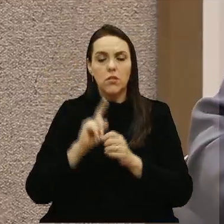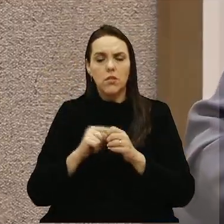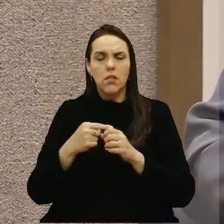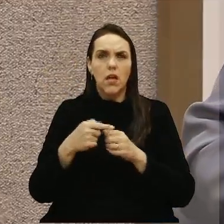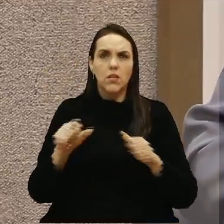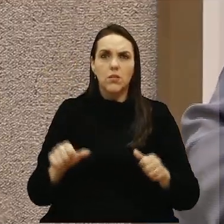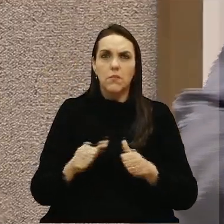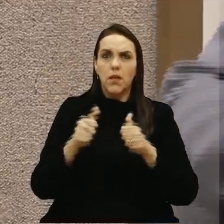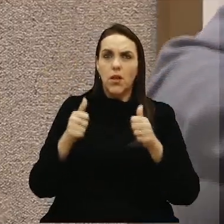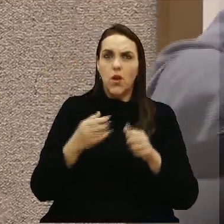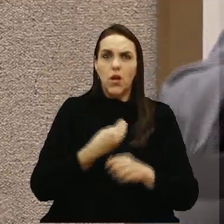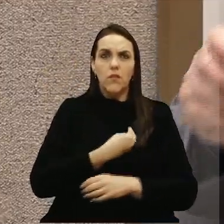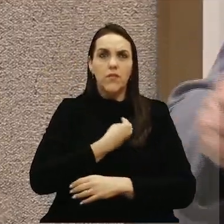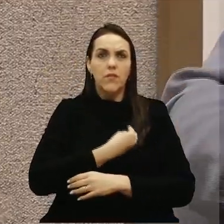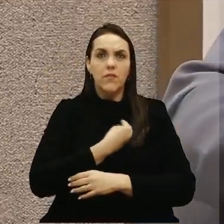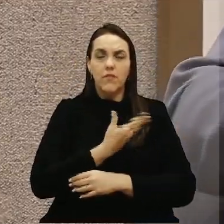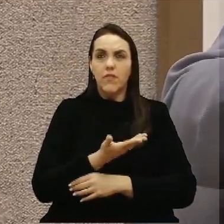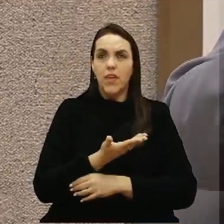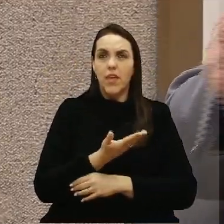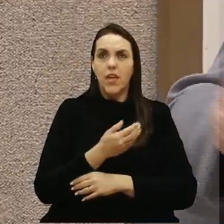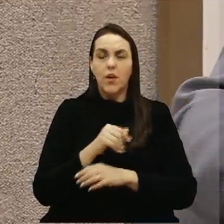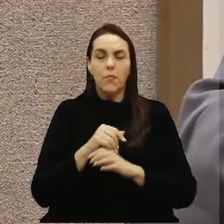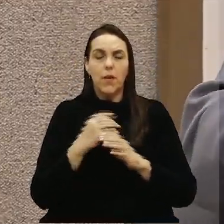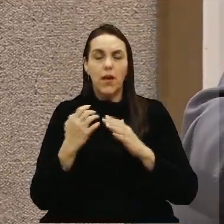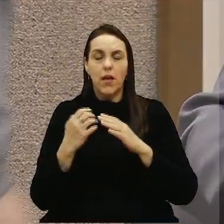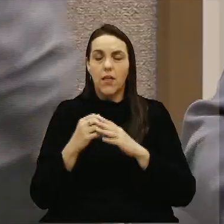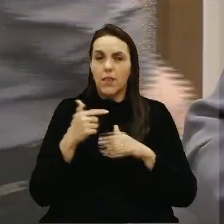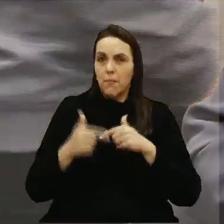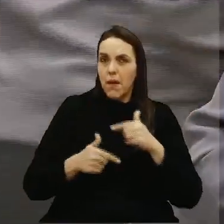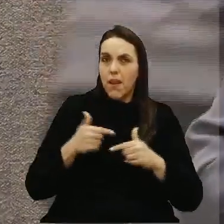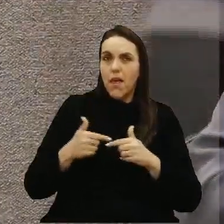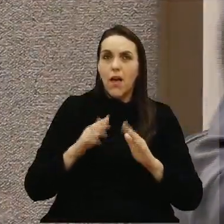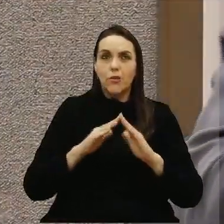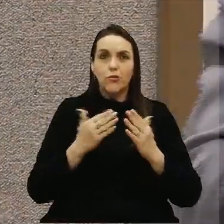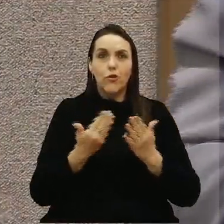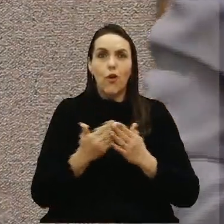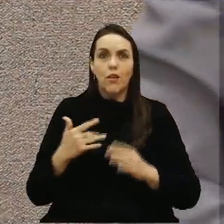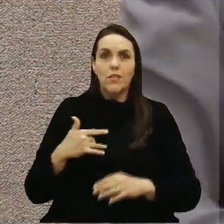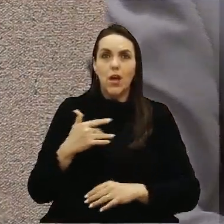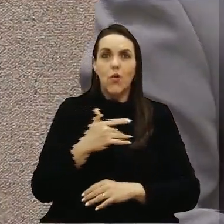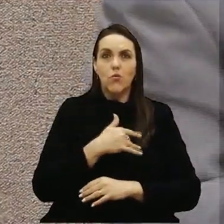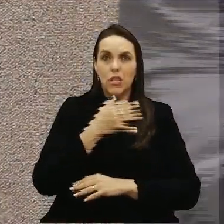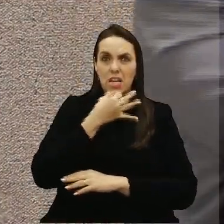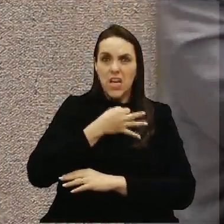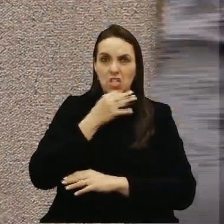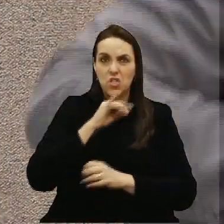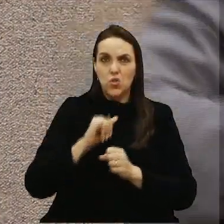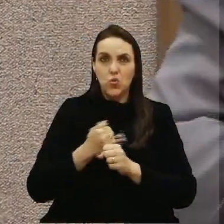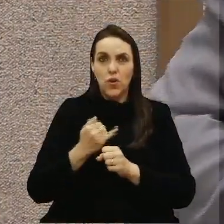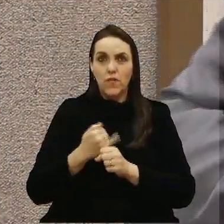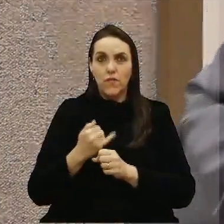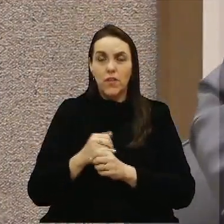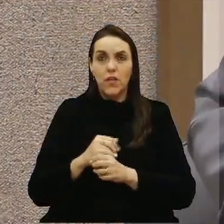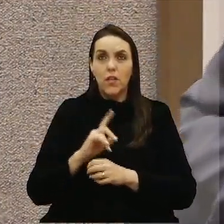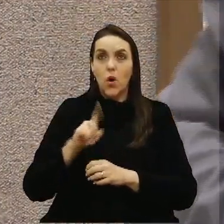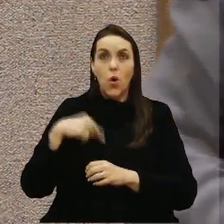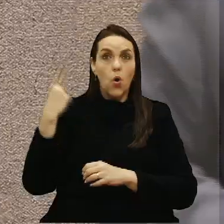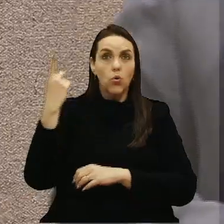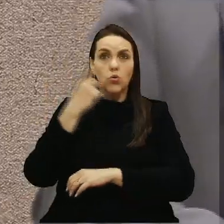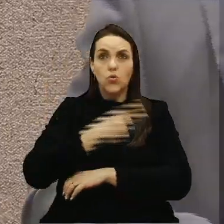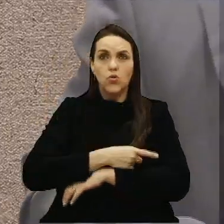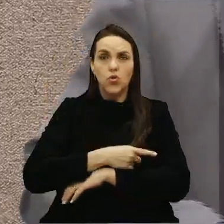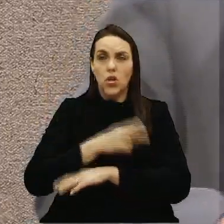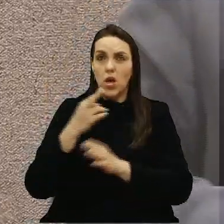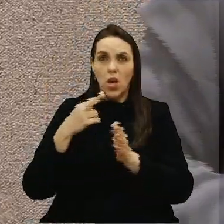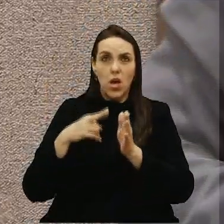melhores de se viver para emprego, escola, saúde, Caxias do Sul, Joinville. No outro dia, a rodoviária chegava ônibus